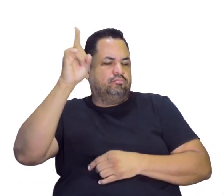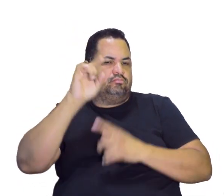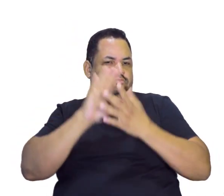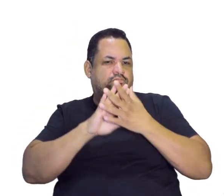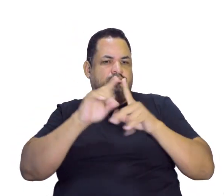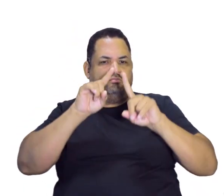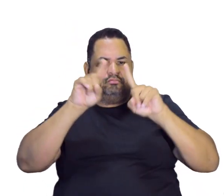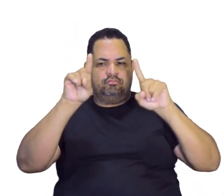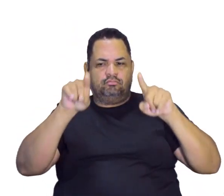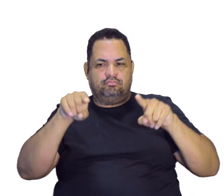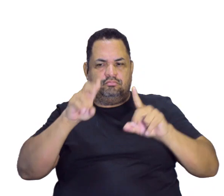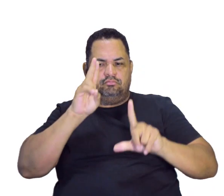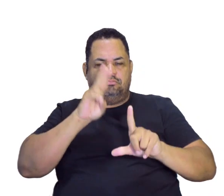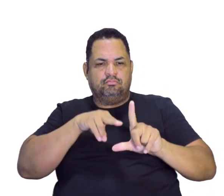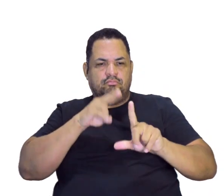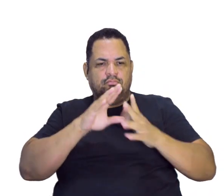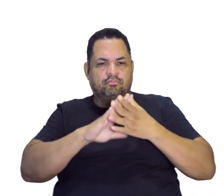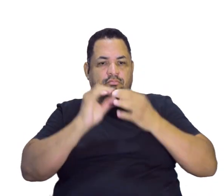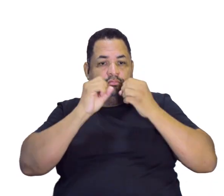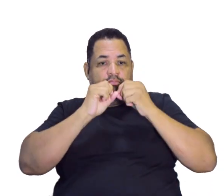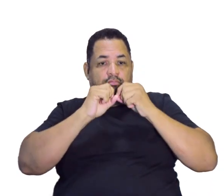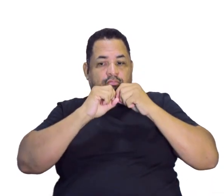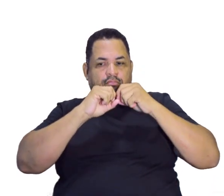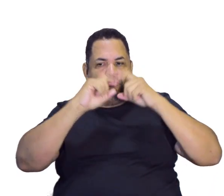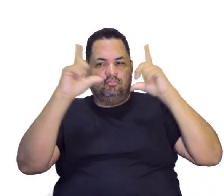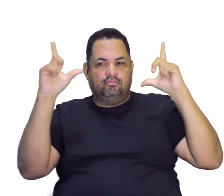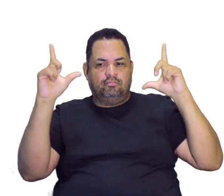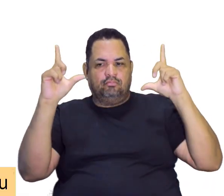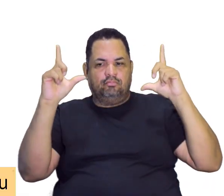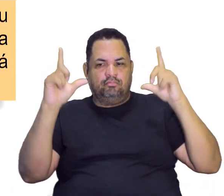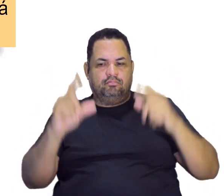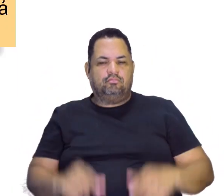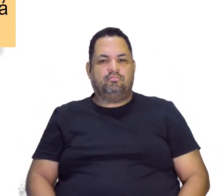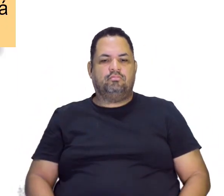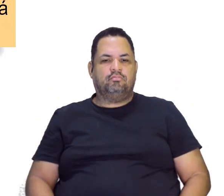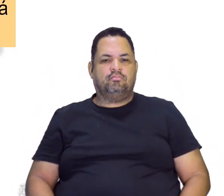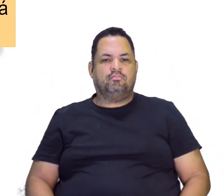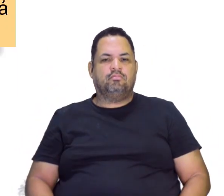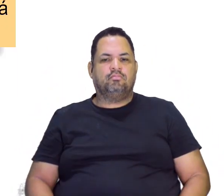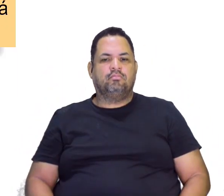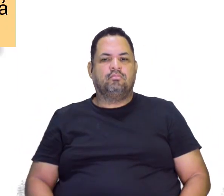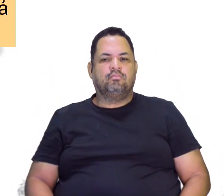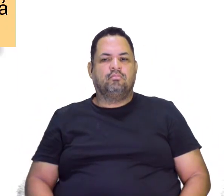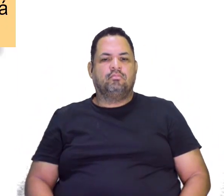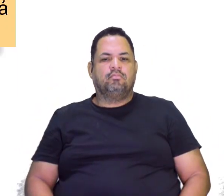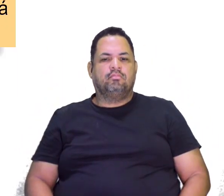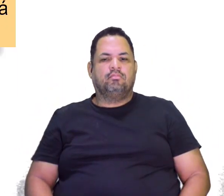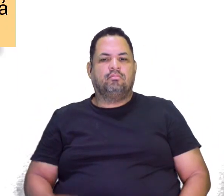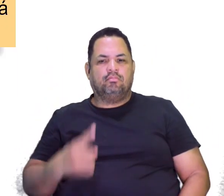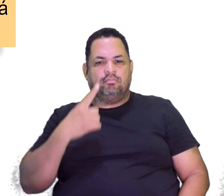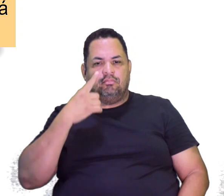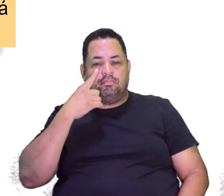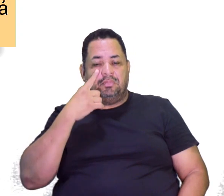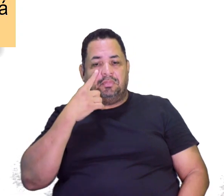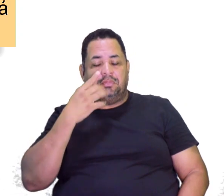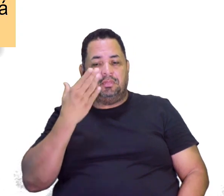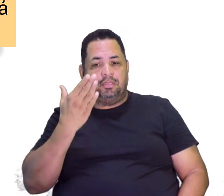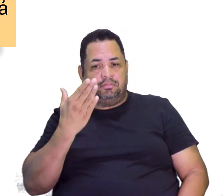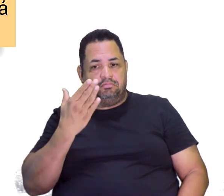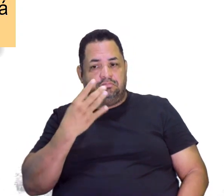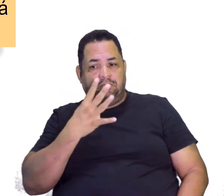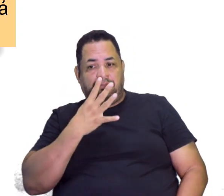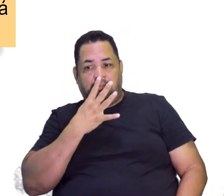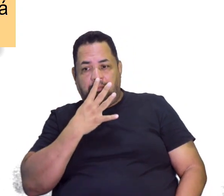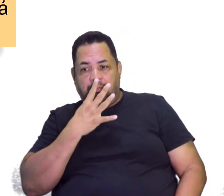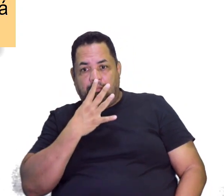esse quadro despertou nele tá quando ele ele viu